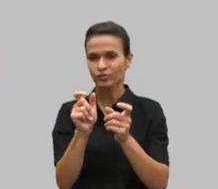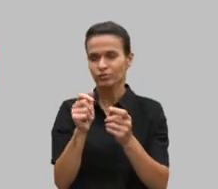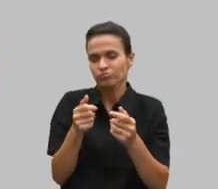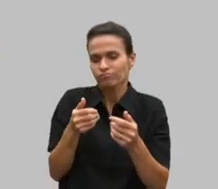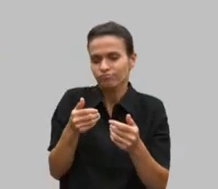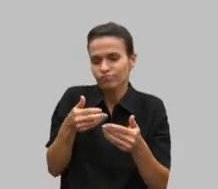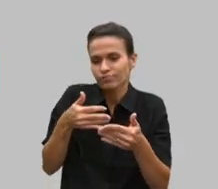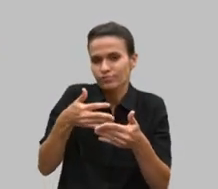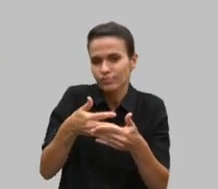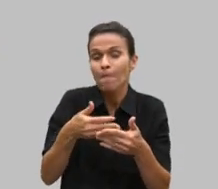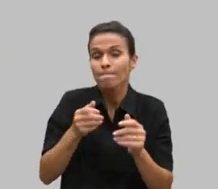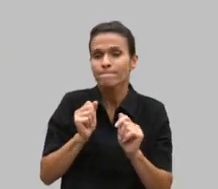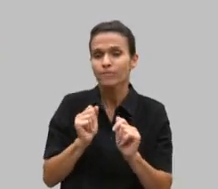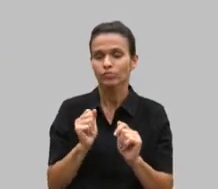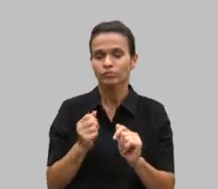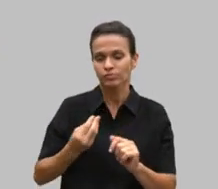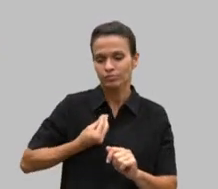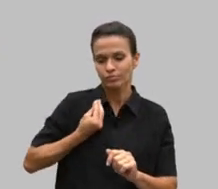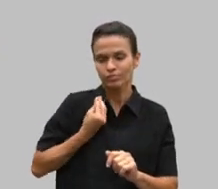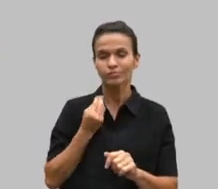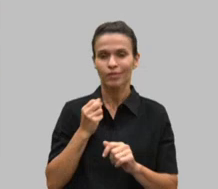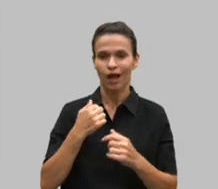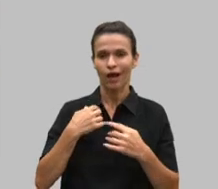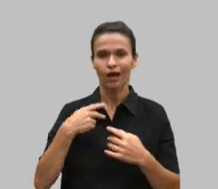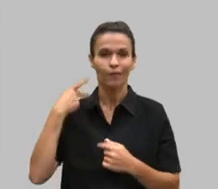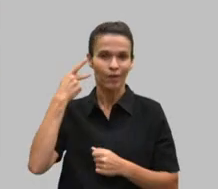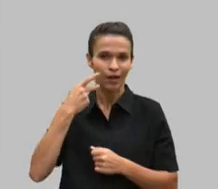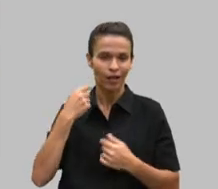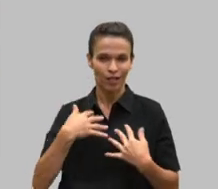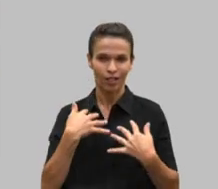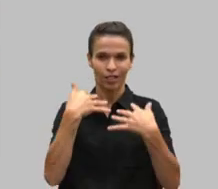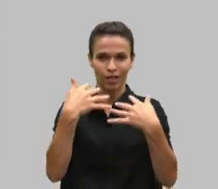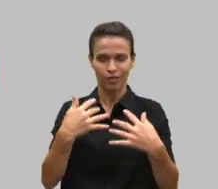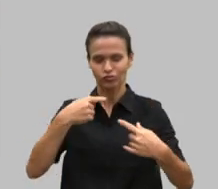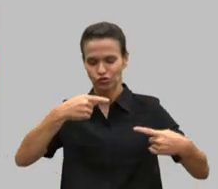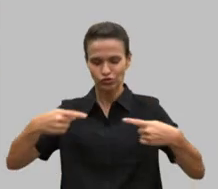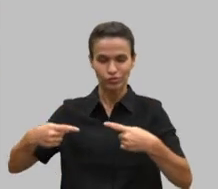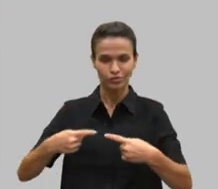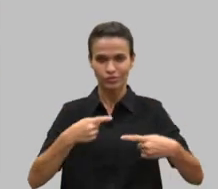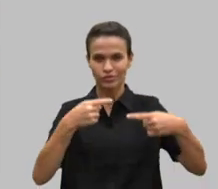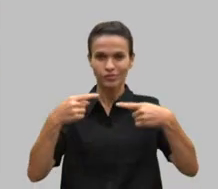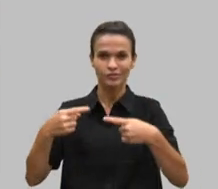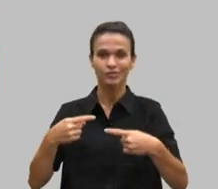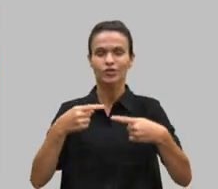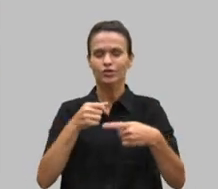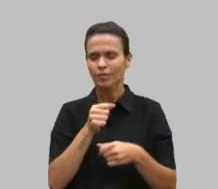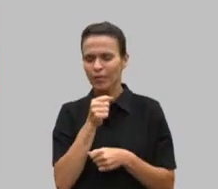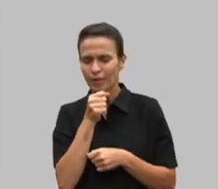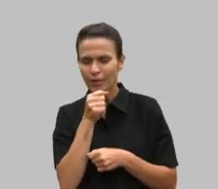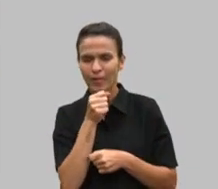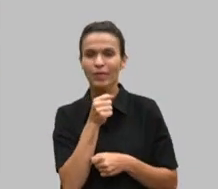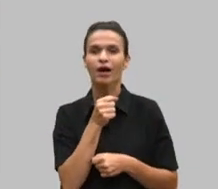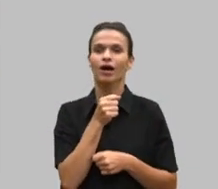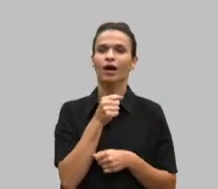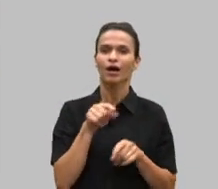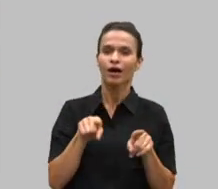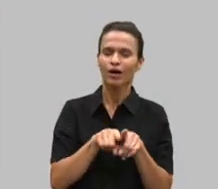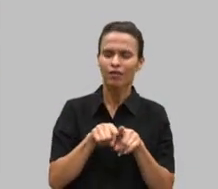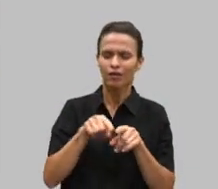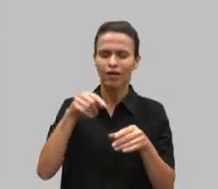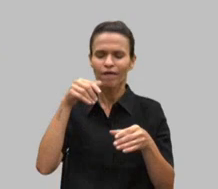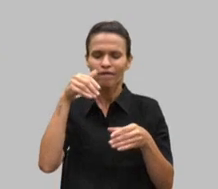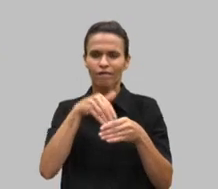possam estar aqui nesse plenário também fazendo discussão nesse nesse microfone fazendo a votação